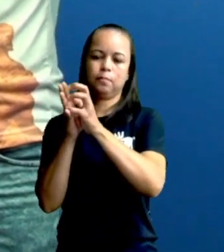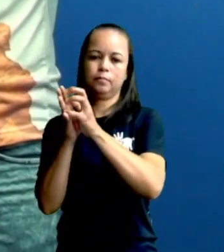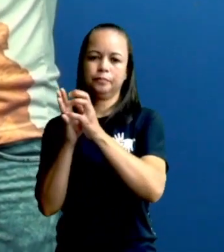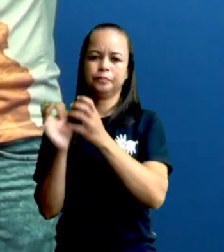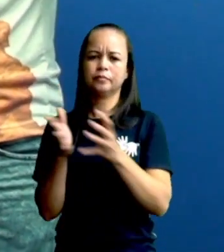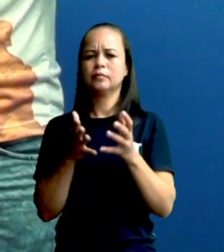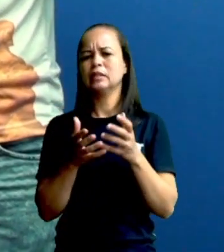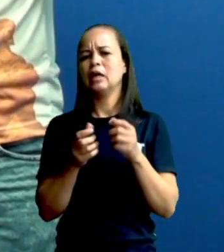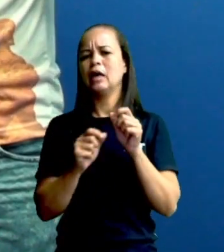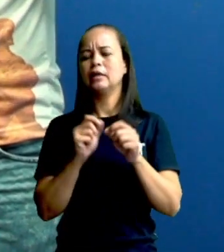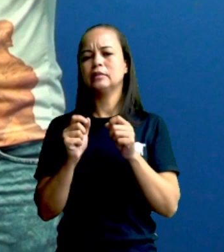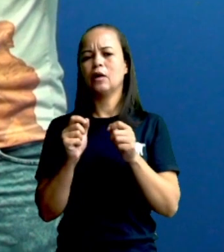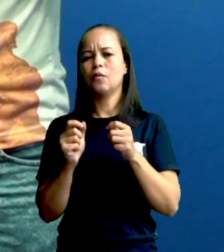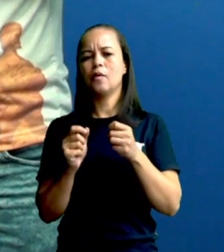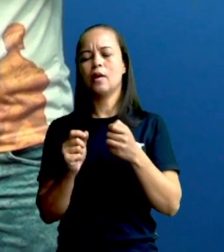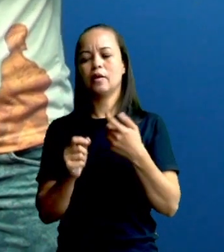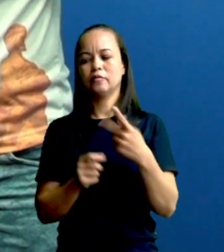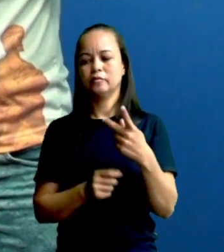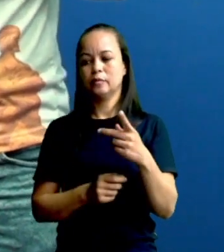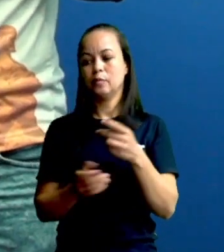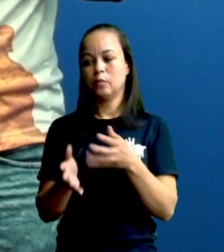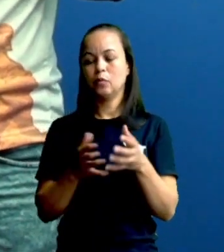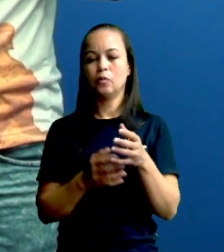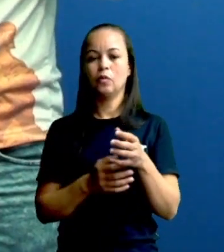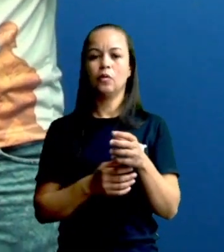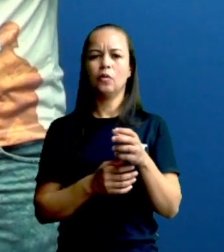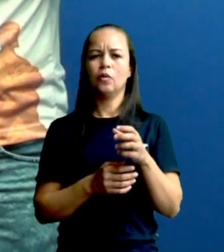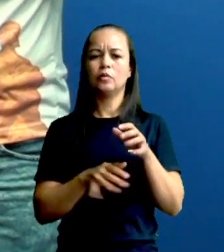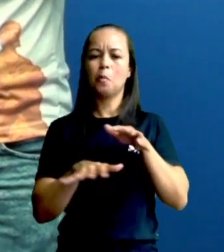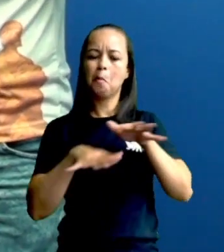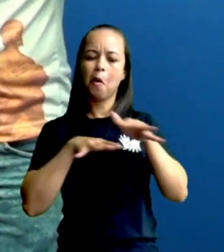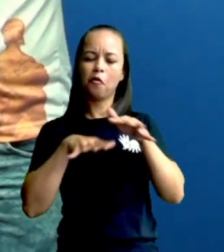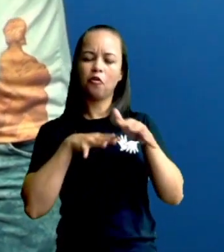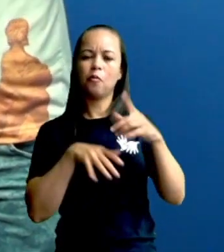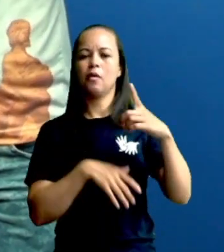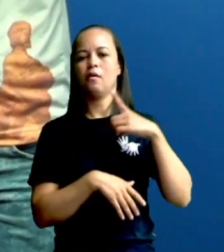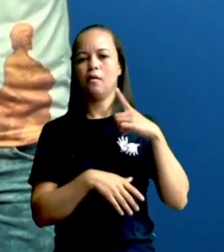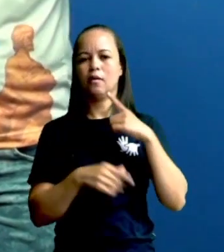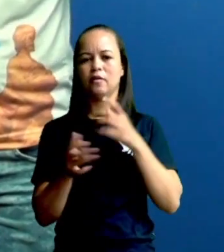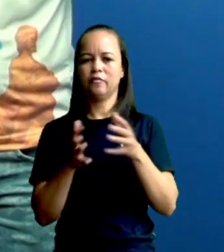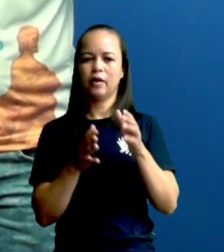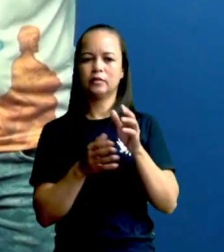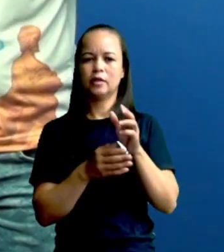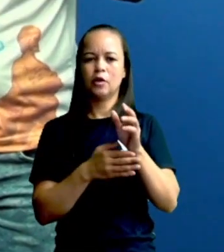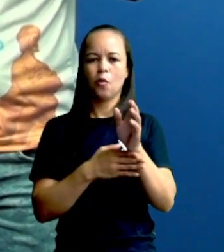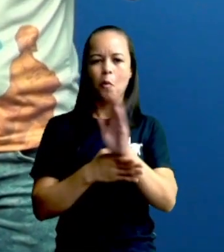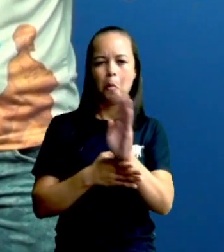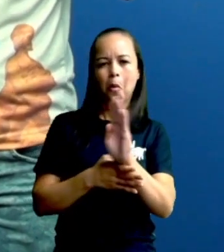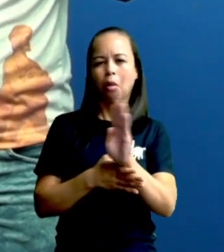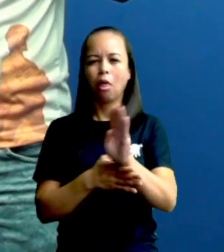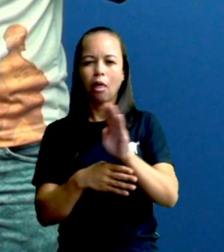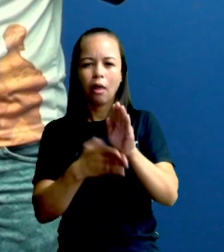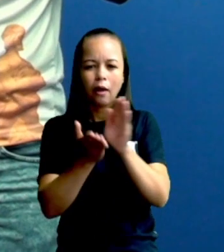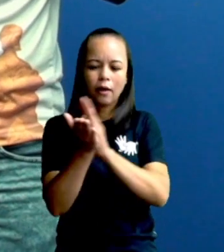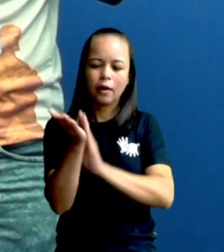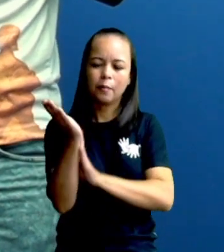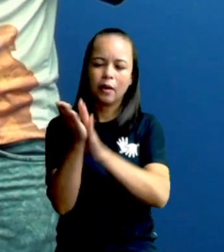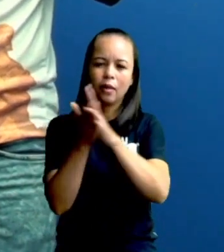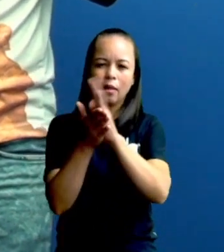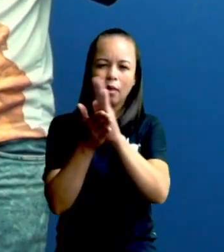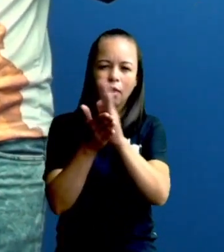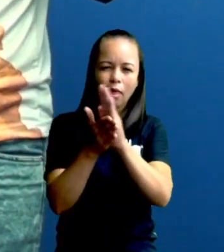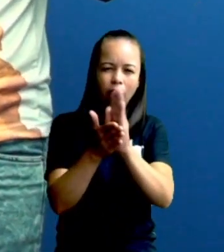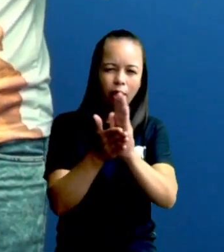lagartixas se comunicam muito bem por ultrassons, né, por movimentos que elas fazem com a cabeça, você pode ver que ela fica fazendo sim,